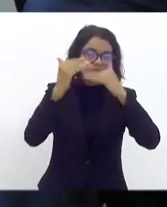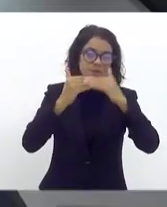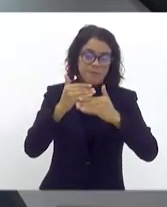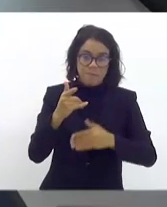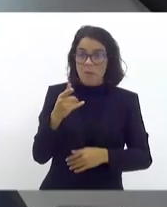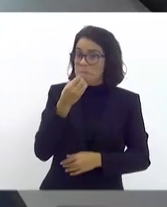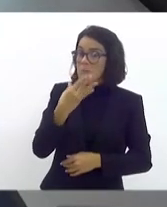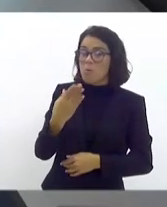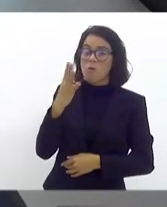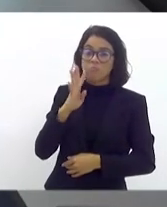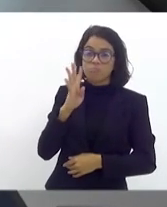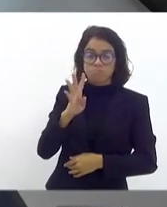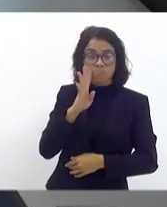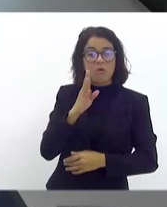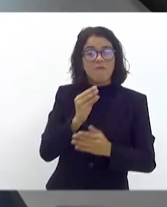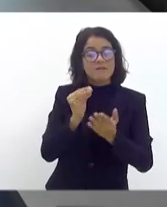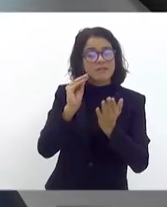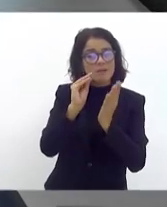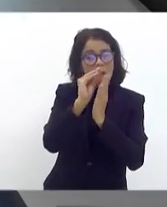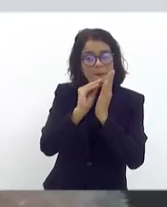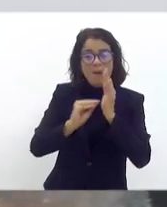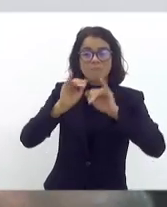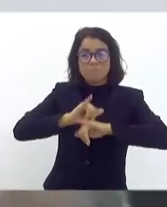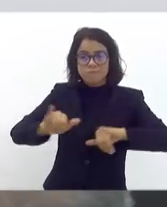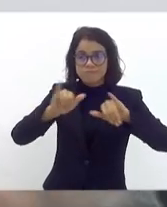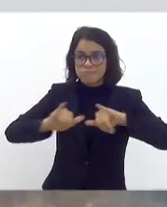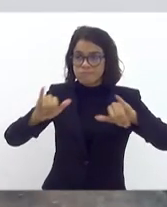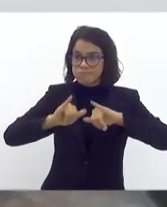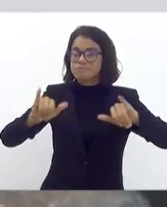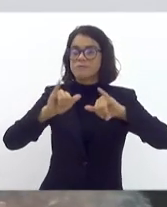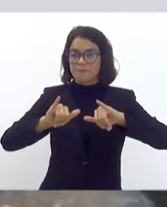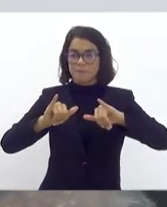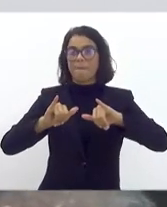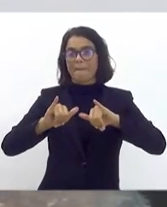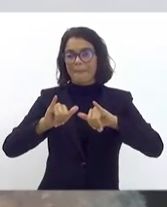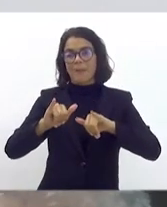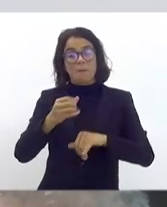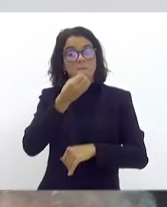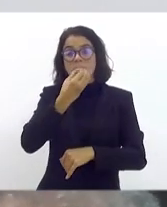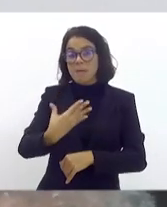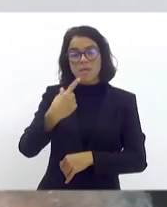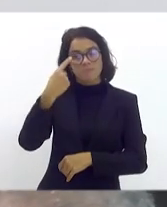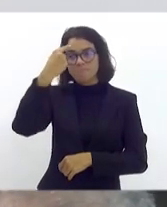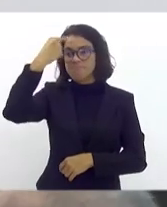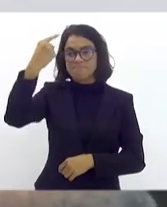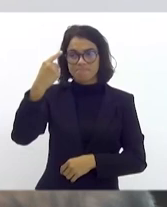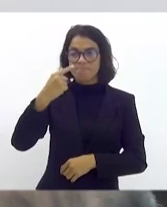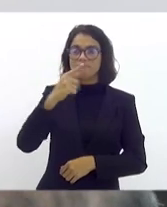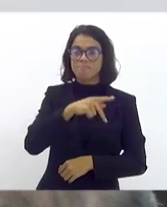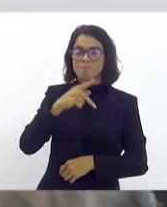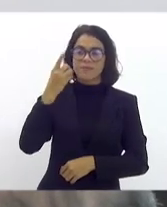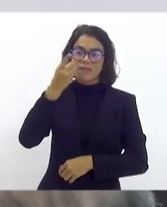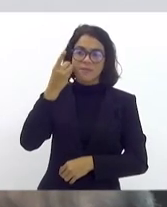muito bacana a ideia da gente fazer uma nota pública à imprensa, até para, muito bem colocado pelo deputado